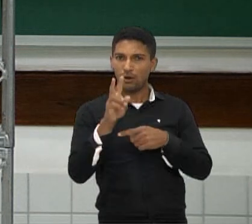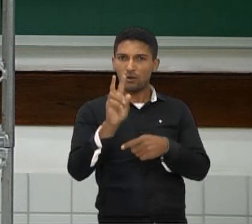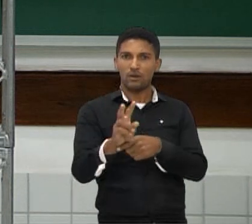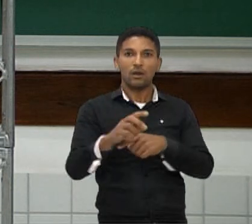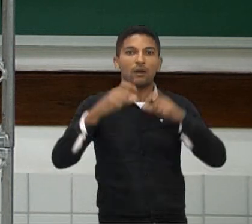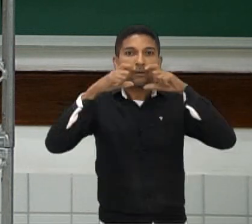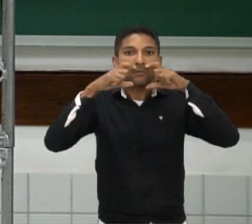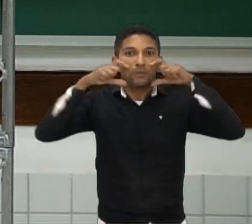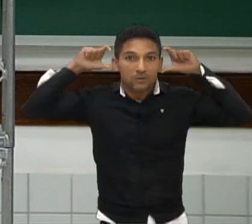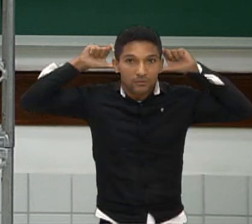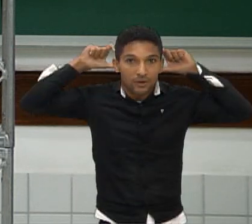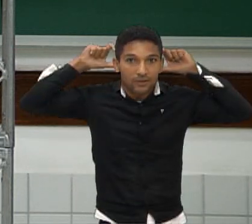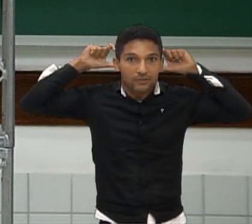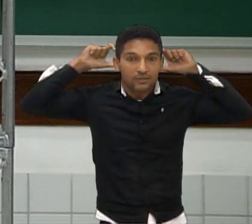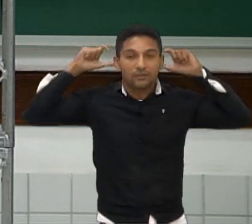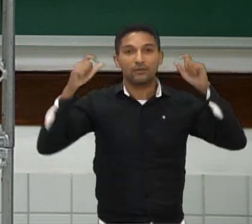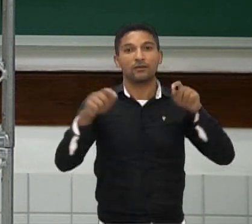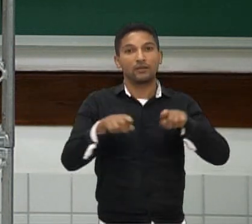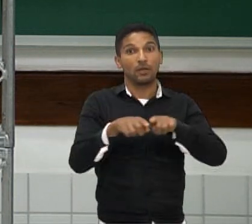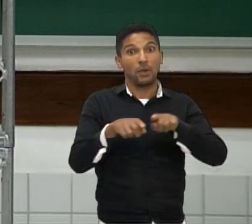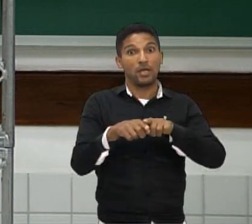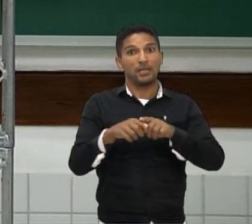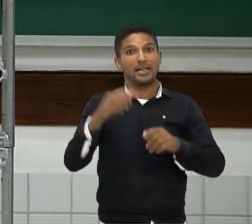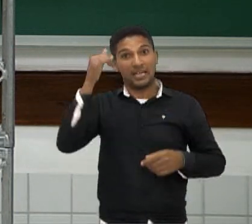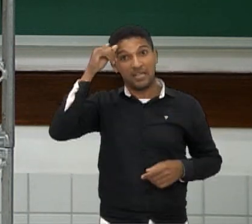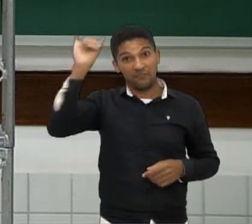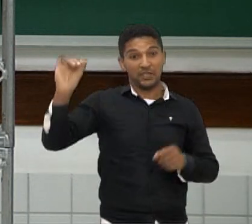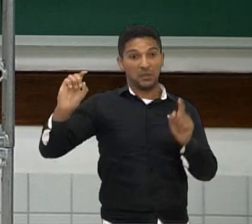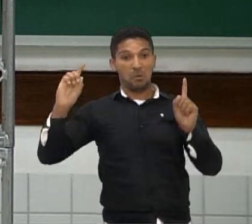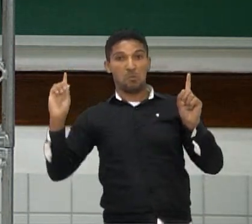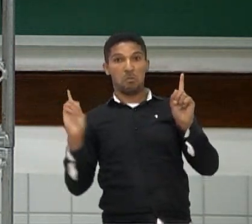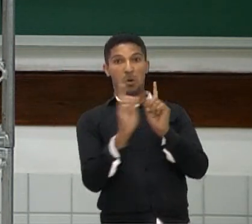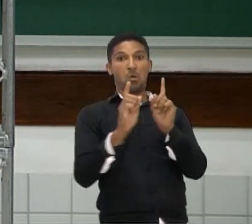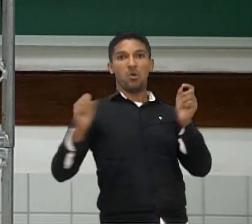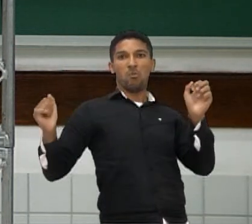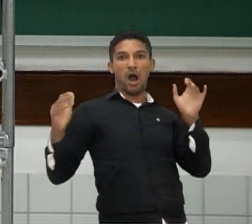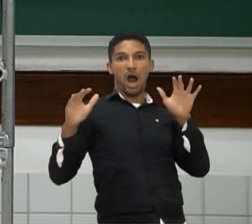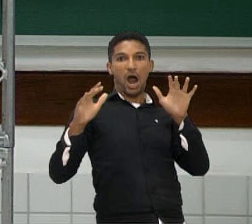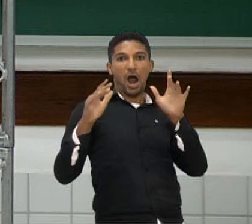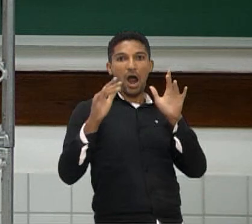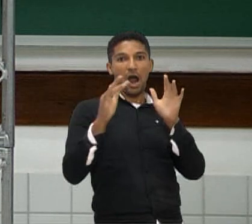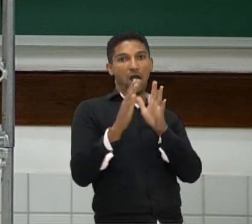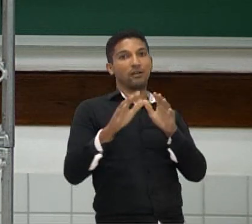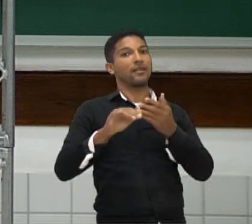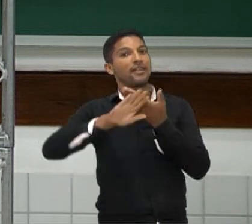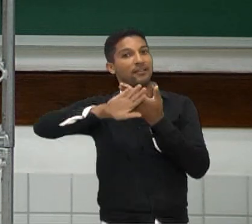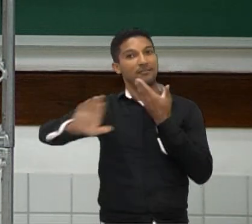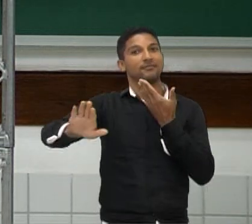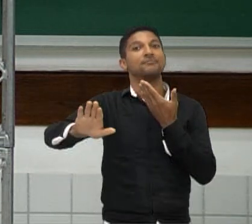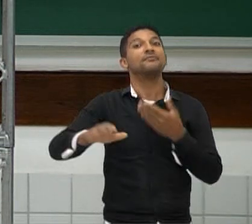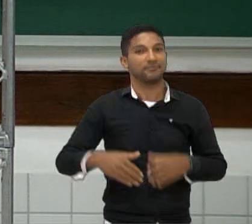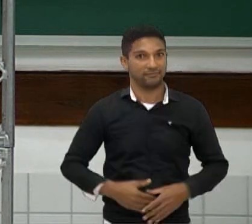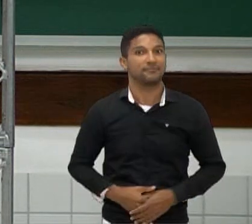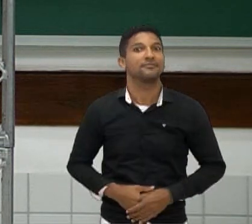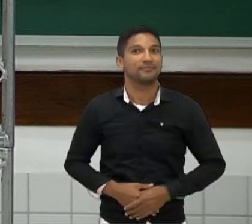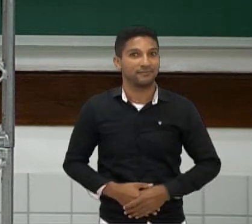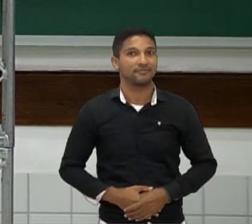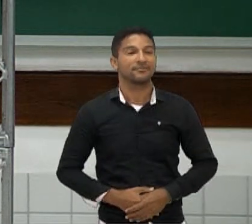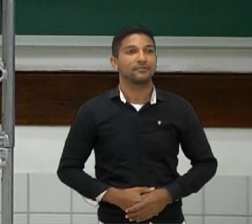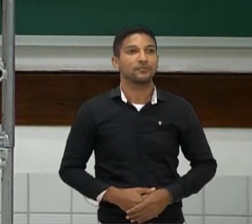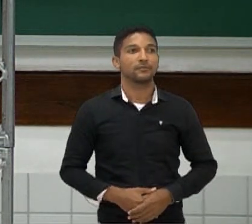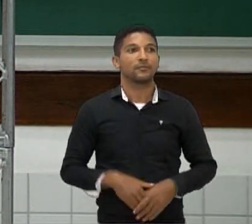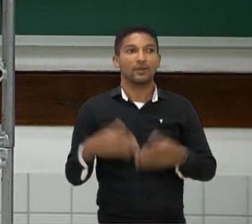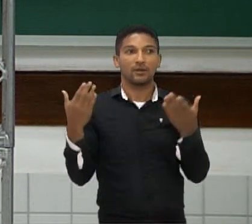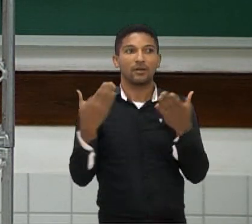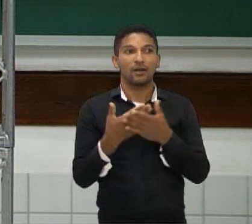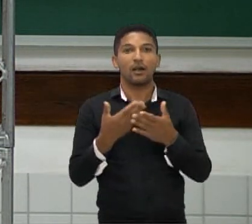mascarillas? Evitando aglomerações? Vamos lá? Então, seguindo, vamos para a aula de hoje. Aula...